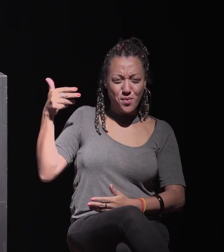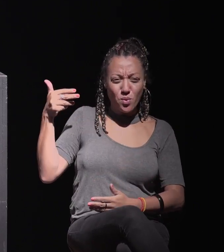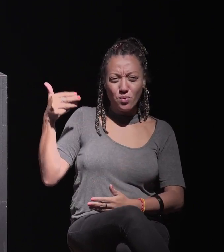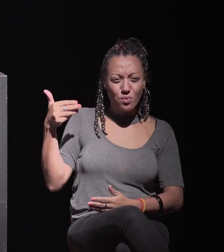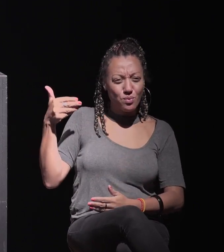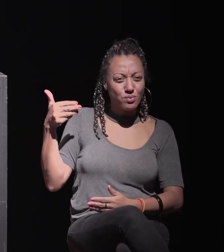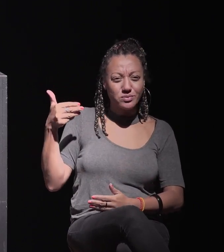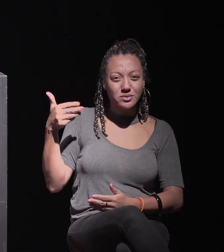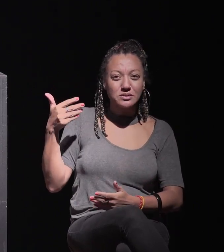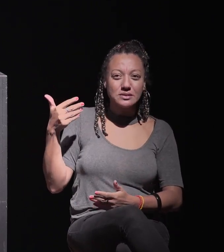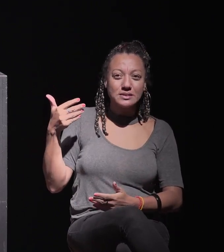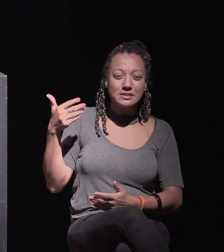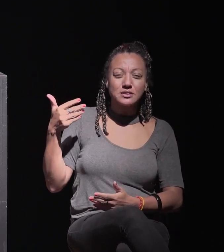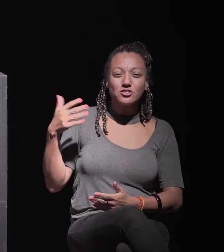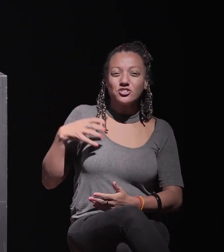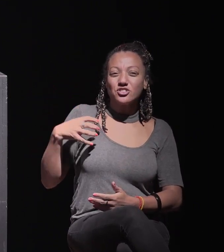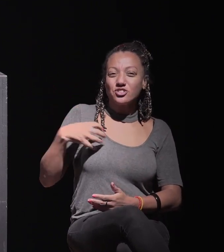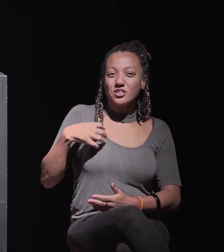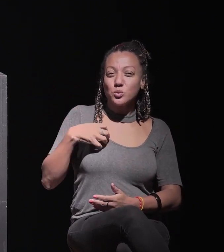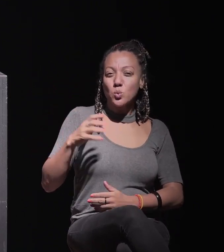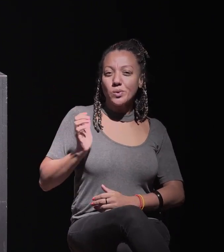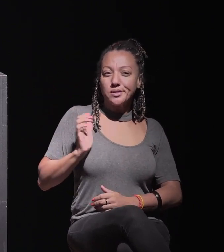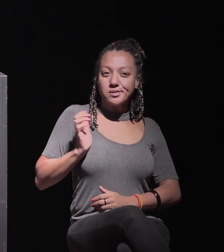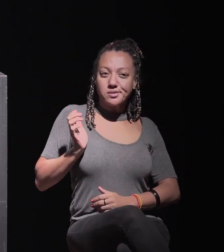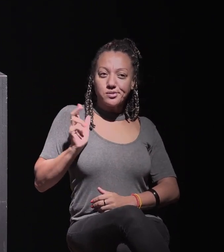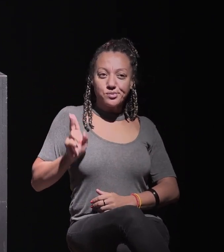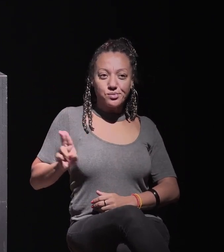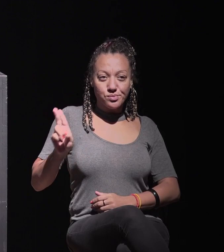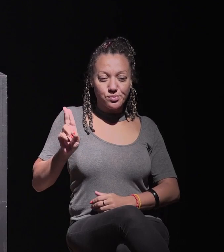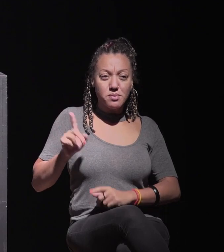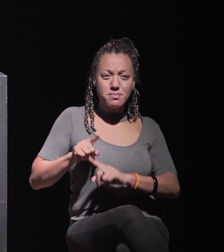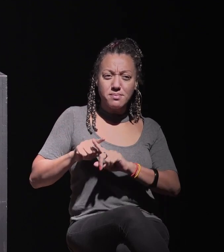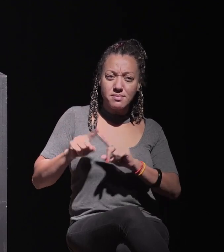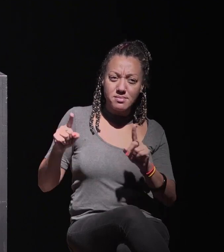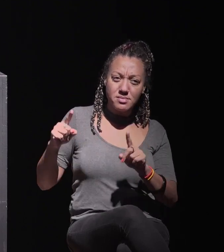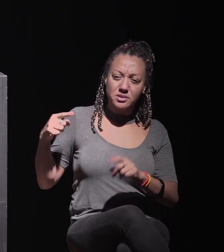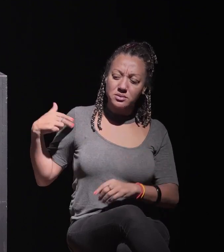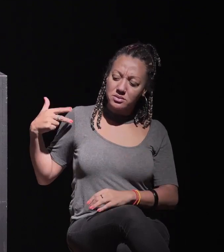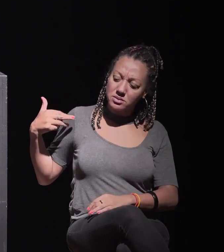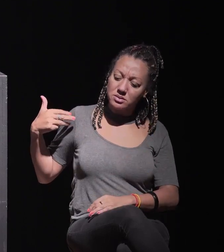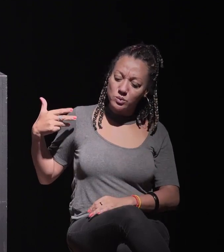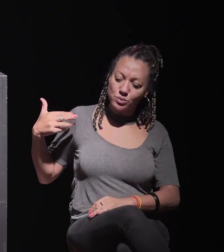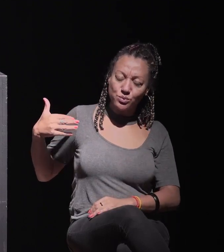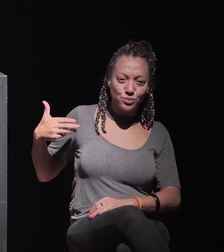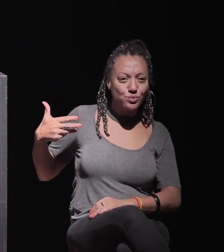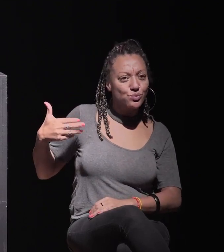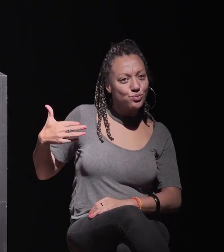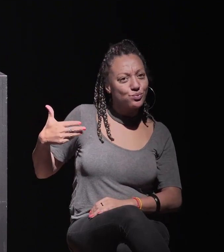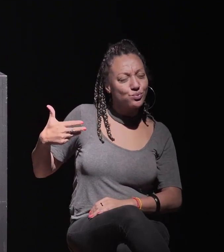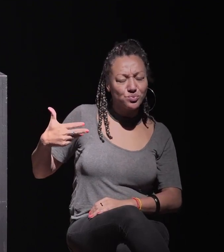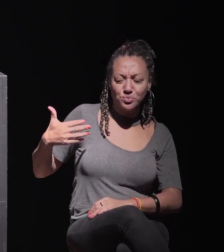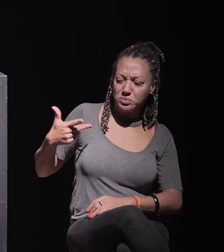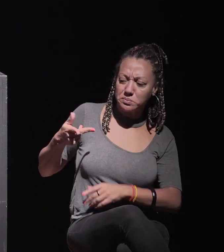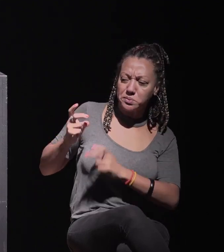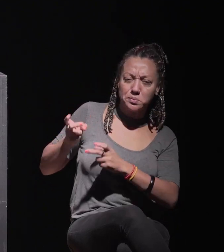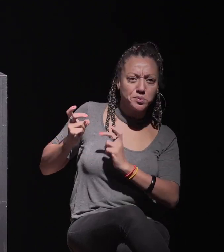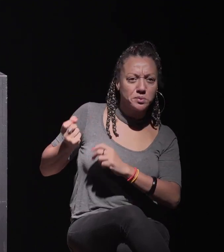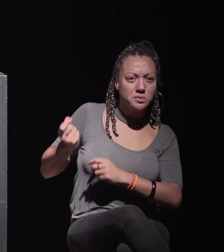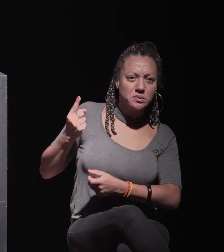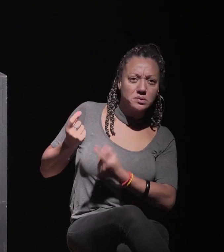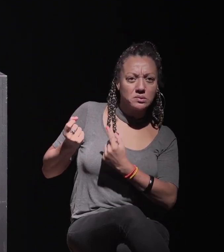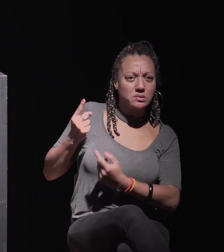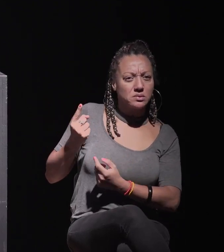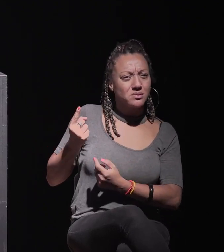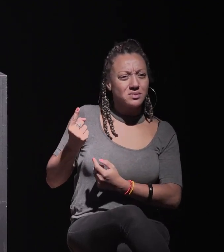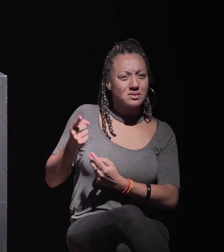berço muito elitizado, e que, ao longo da história, foram aparecendo as suas contradições e que